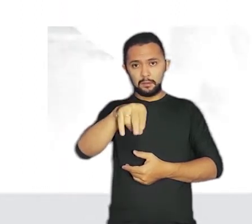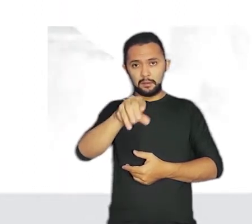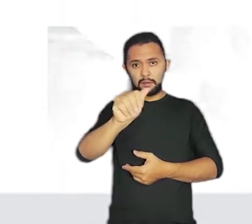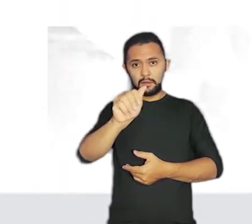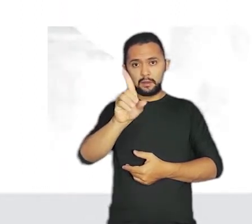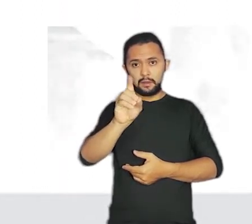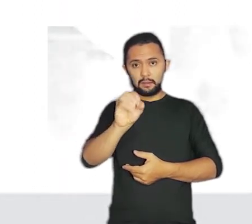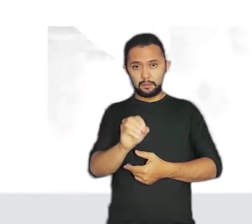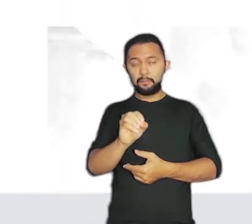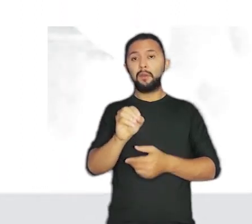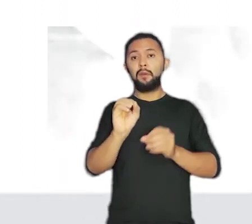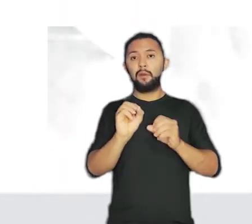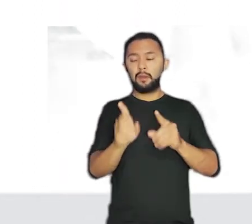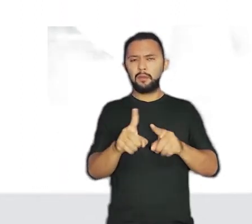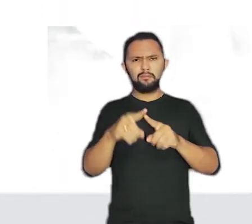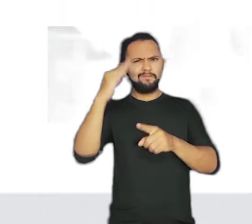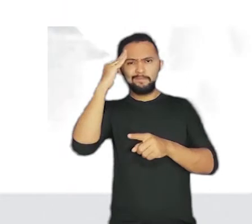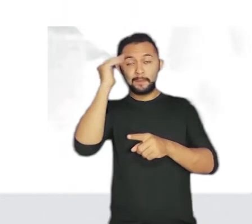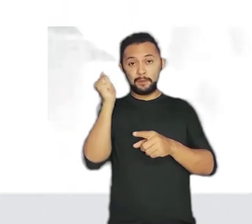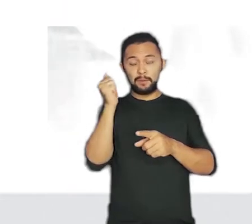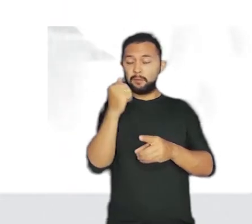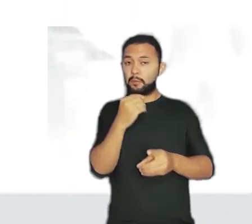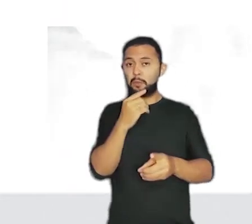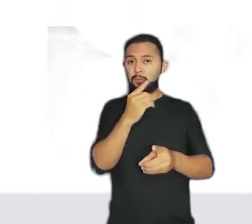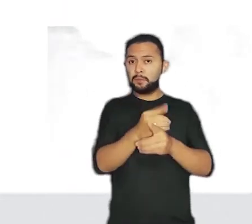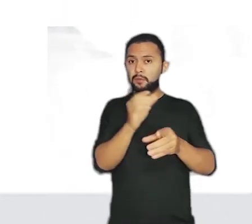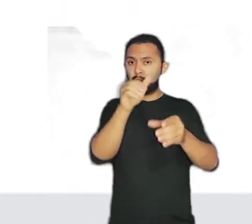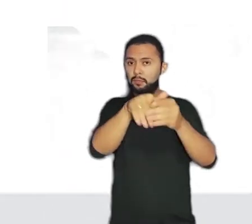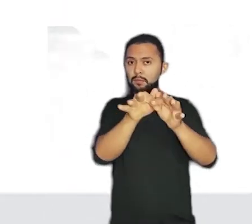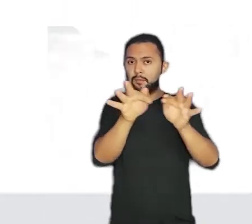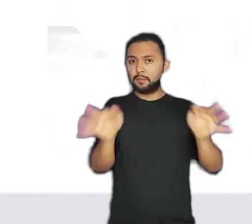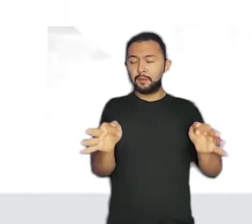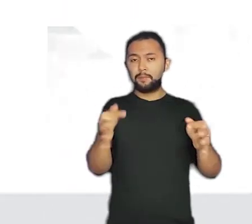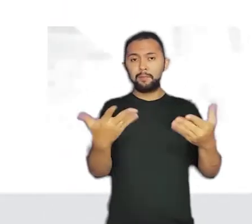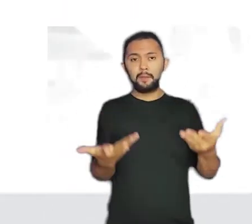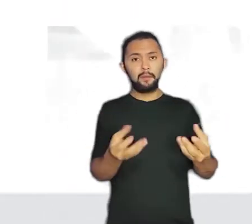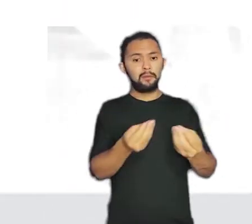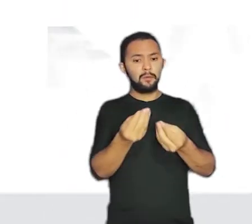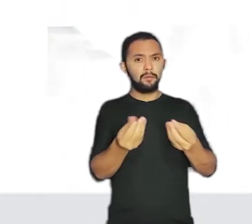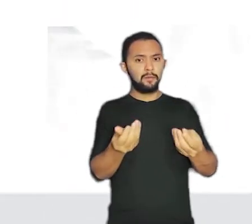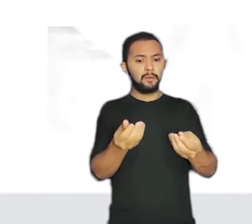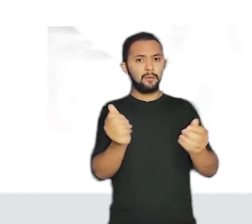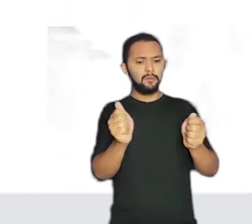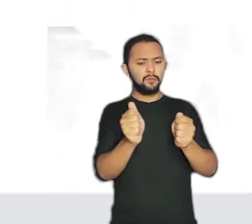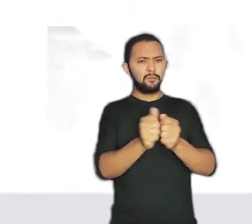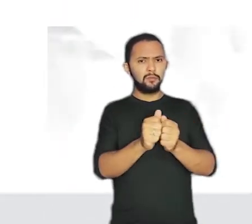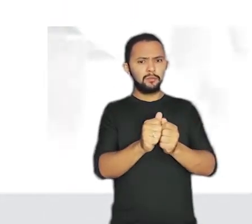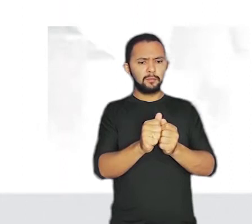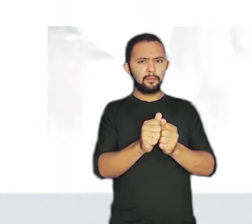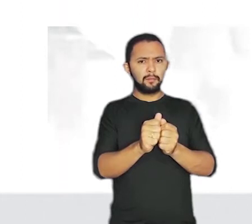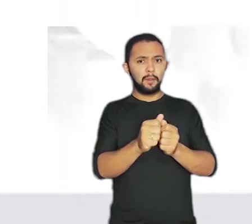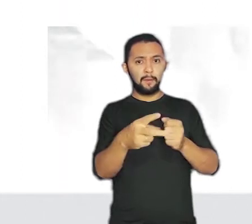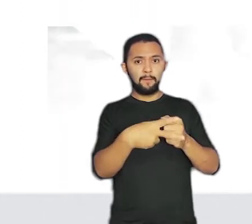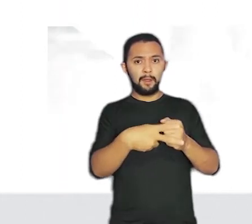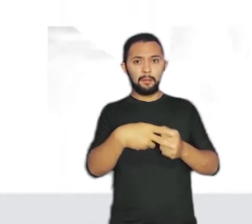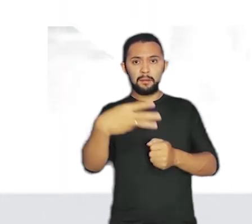alguém, mas não identifica quem é esse alguém. Então, esse tipo de sujeito ele é acompanhado de verbos flexionados na terceira pessoa